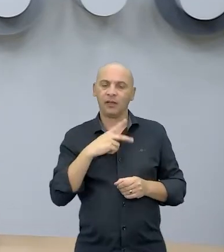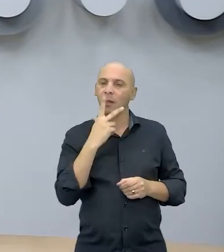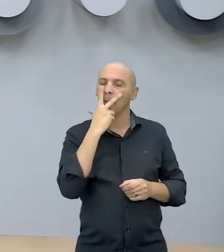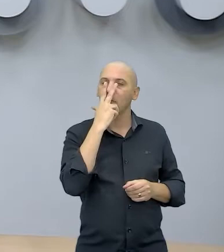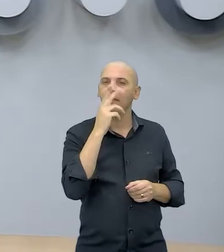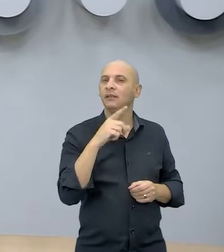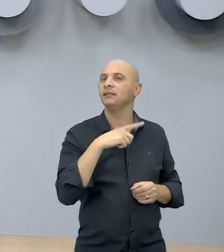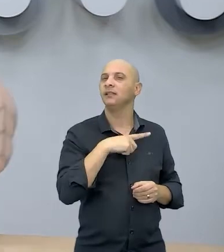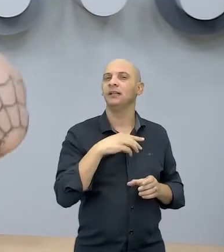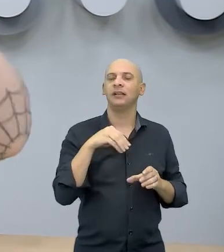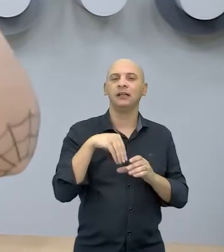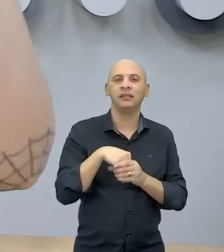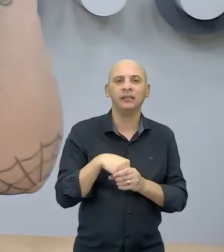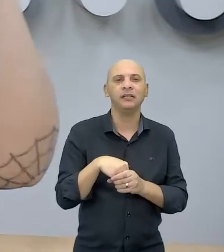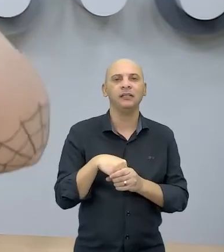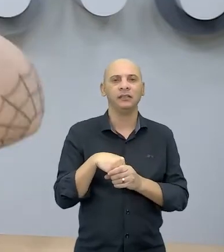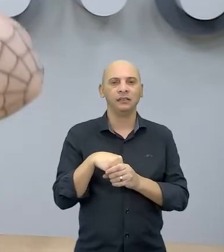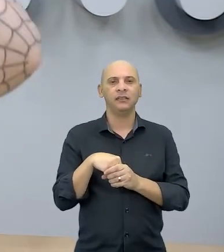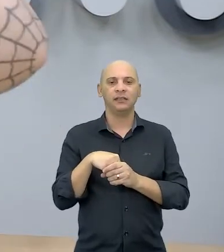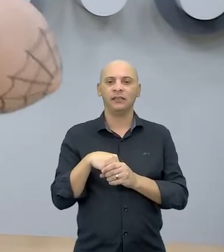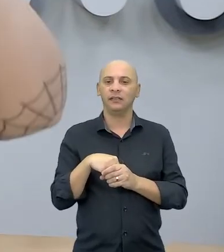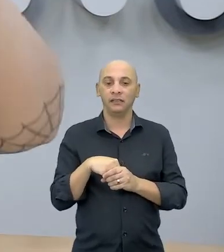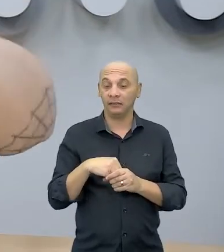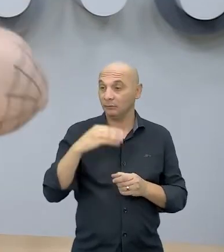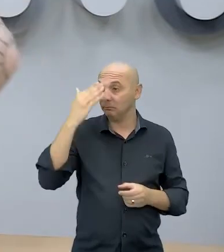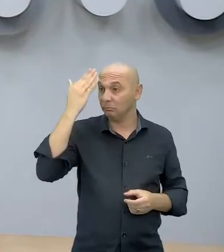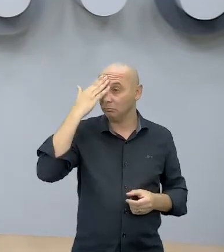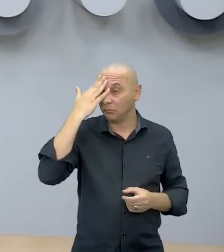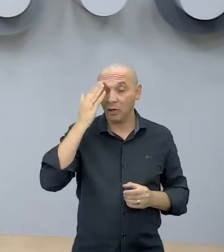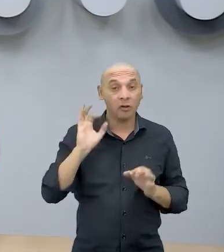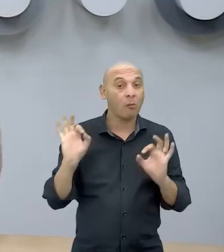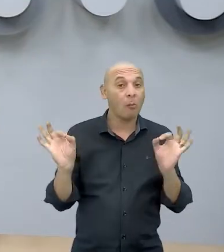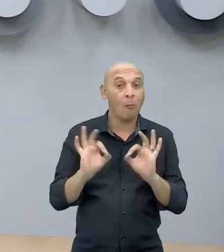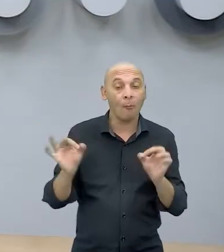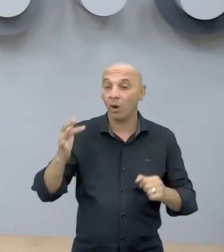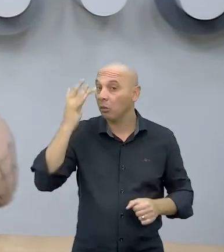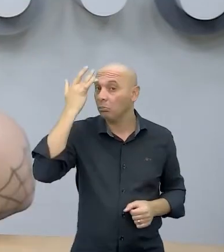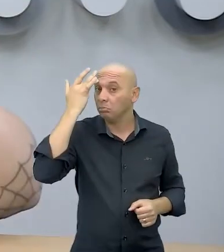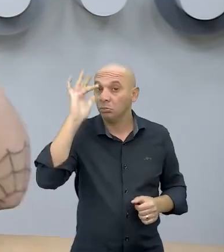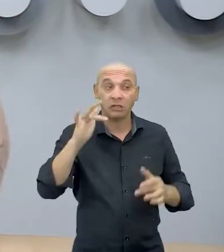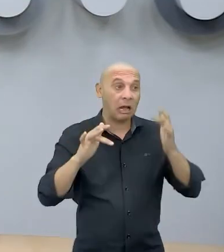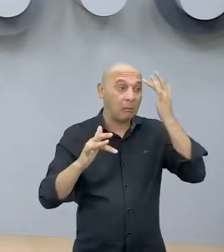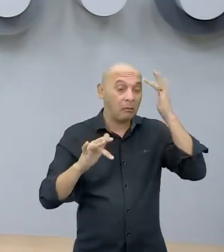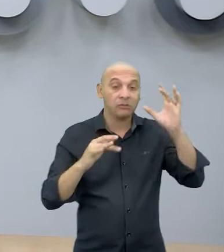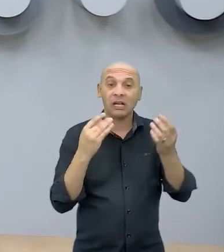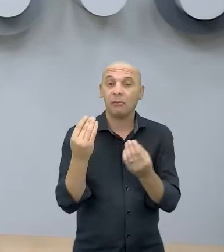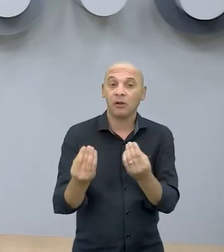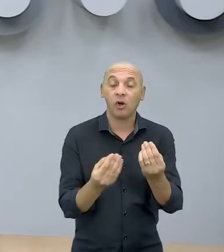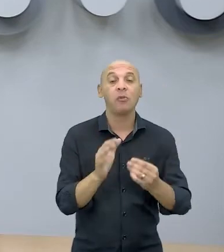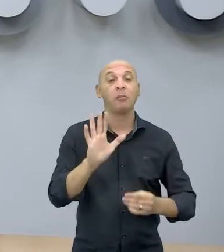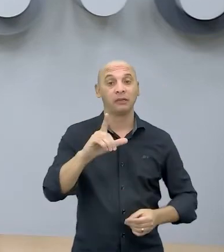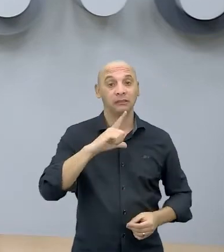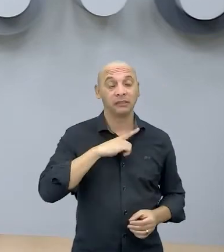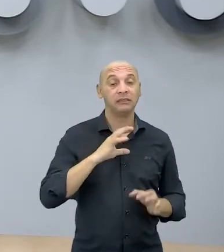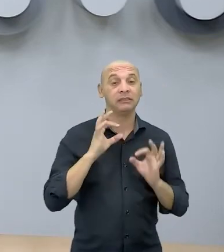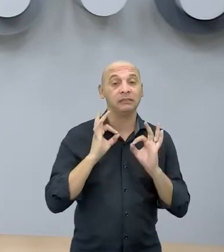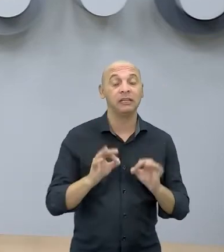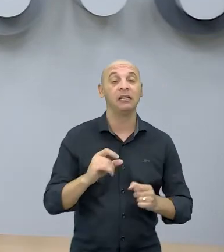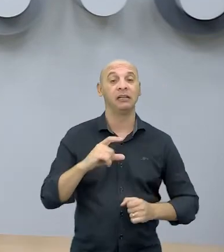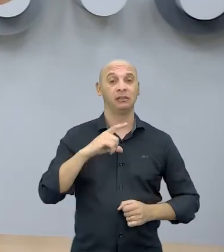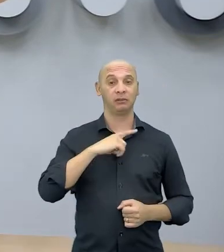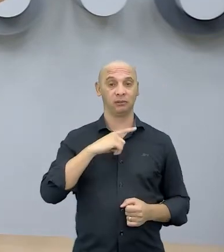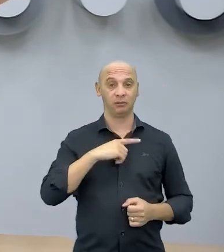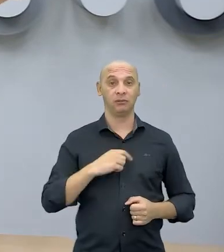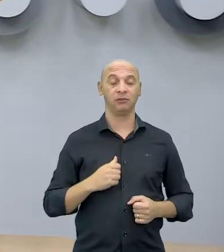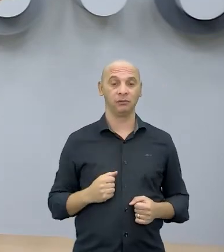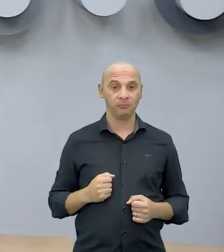digamos assim, que é incognoscível, que a gente não sabe como funciona, mas que funcionaria para